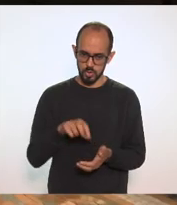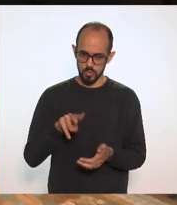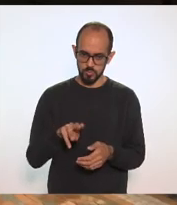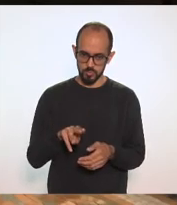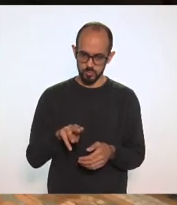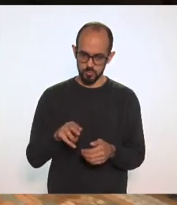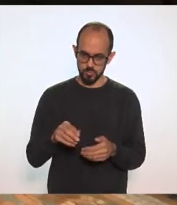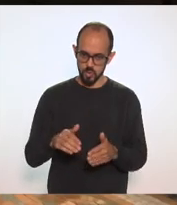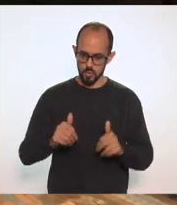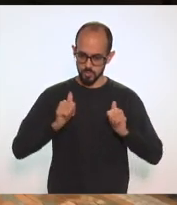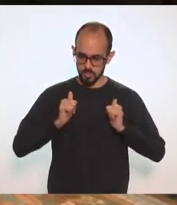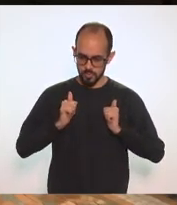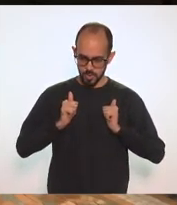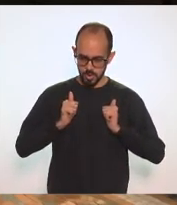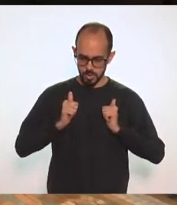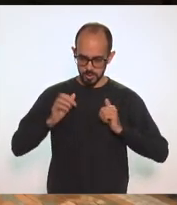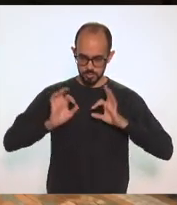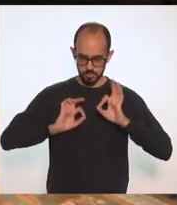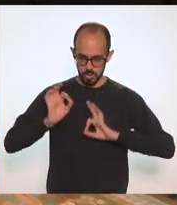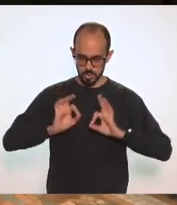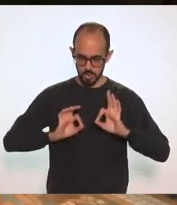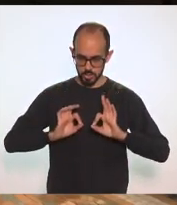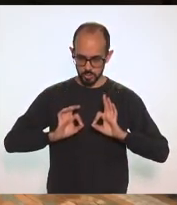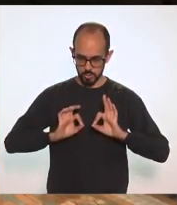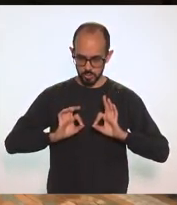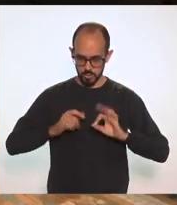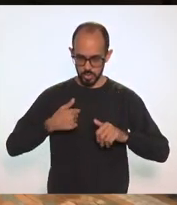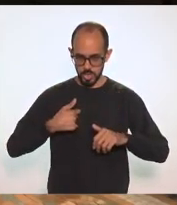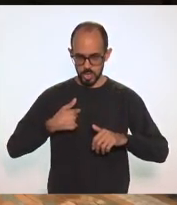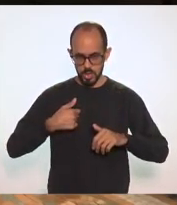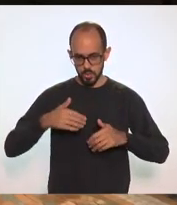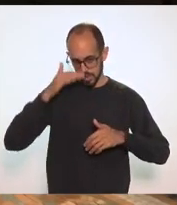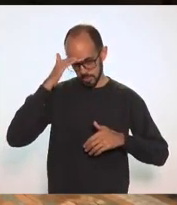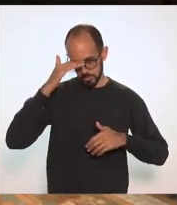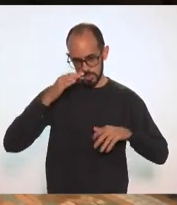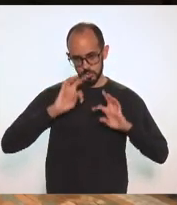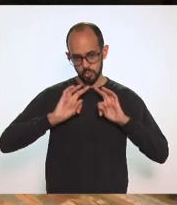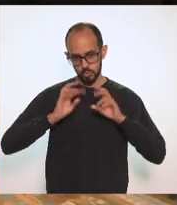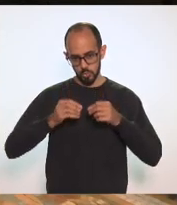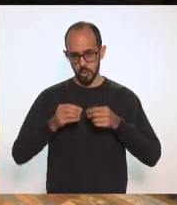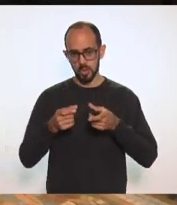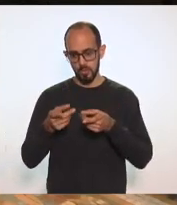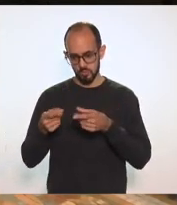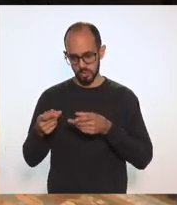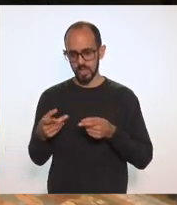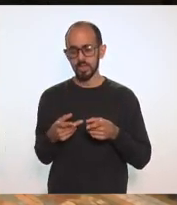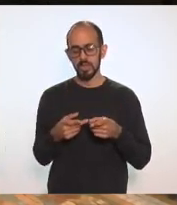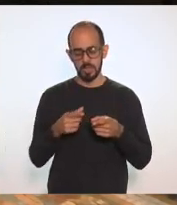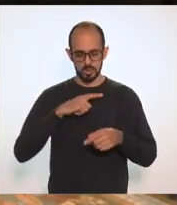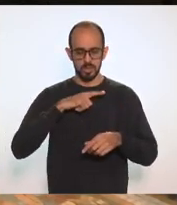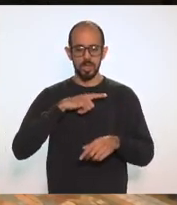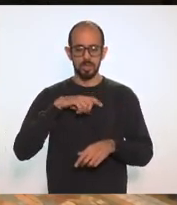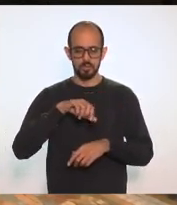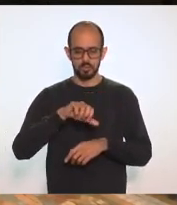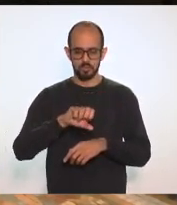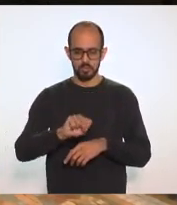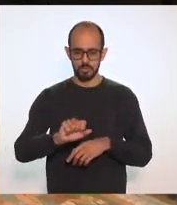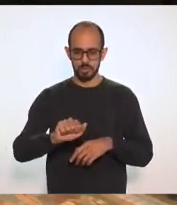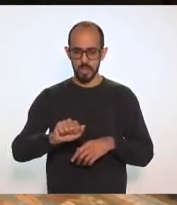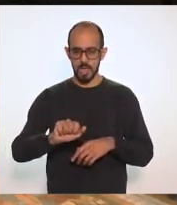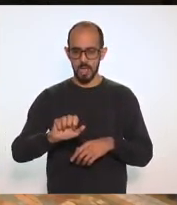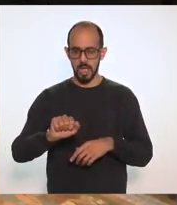nesse projeto. Okay. Eu respeito toda a atividade comercial que existe no Saara, mas eu acho que